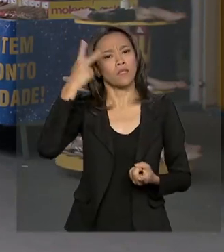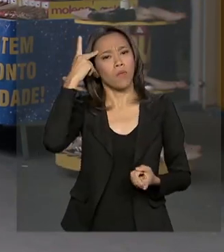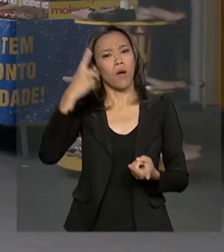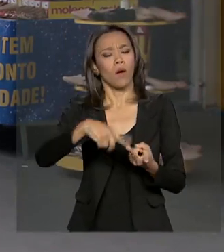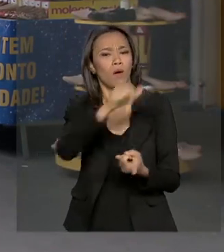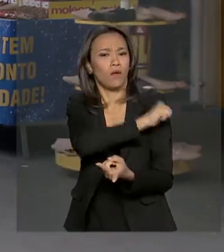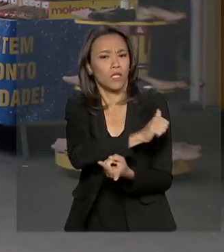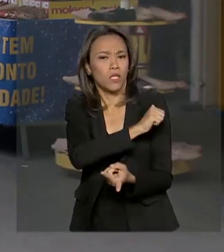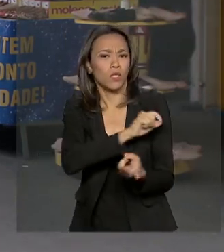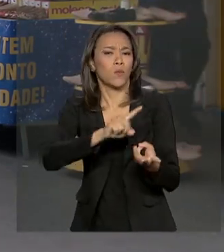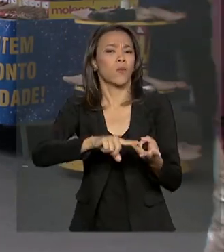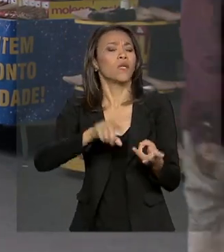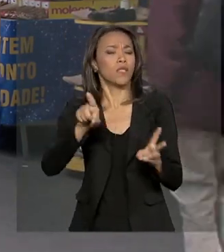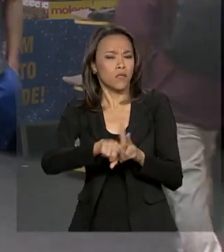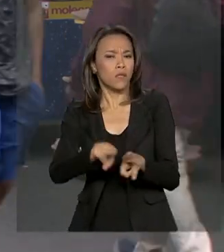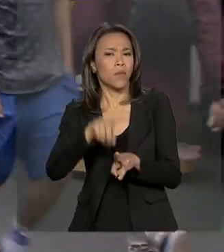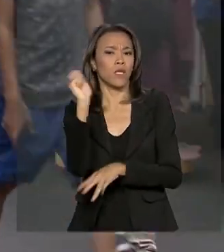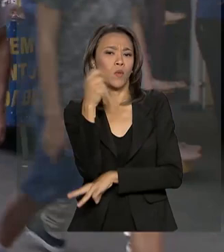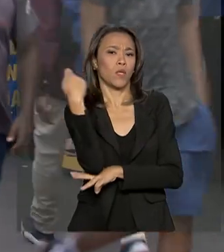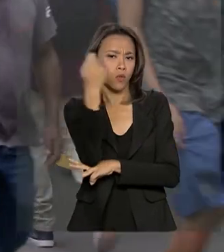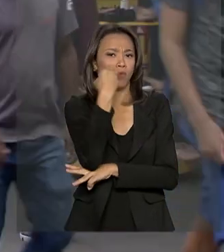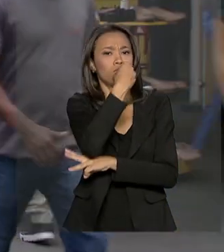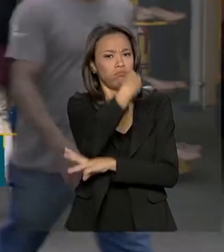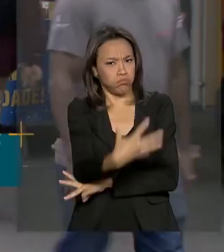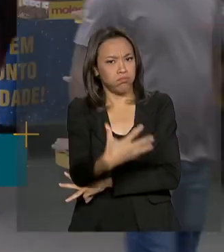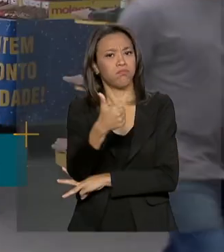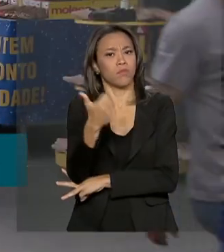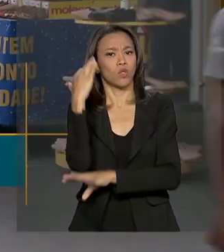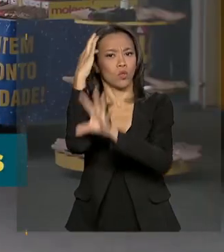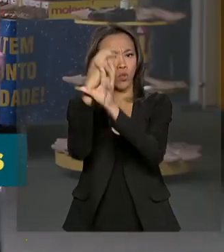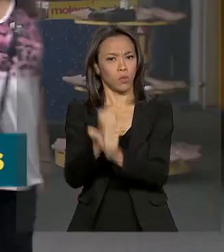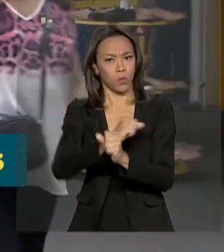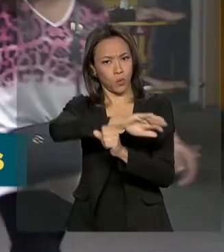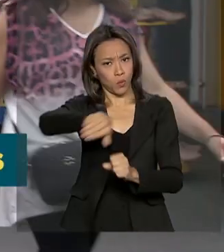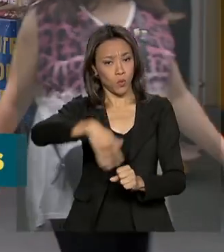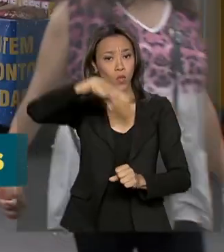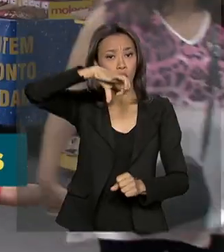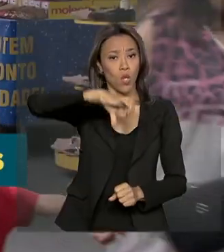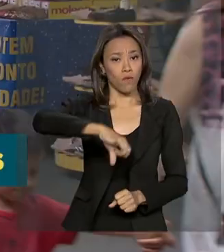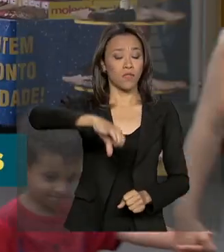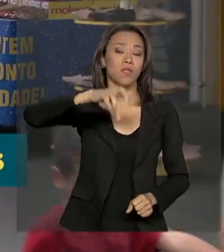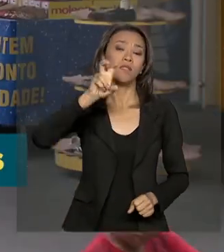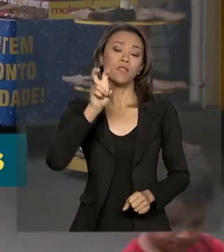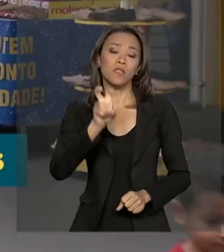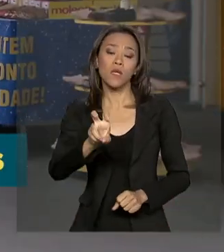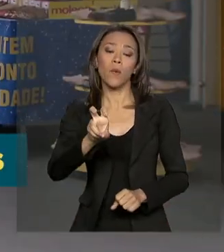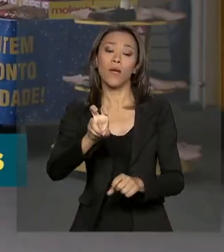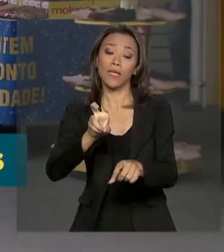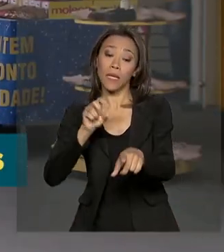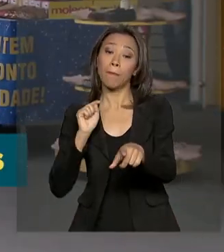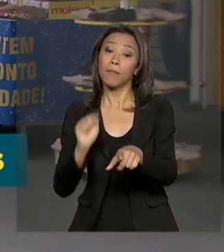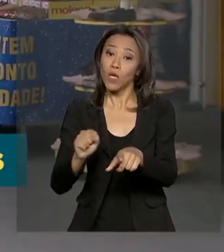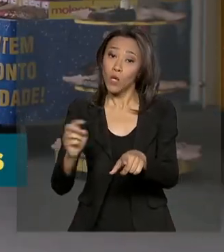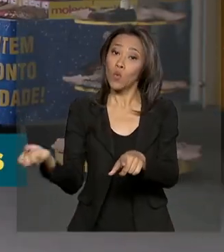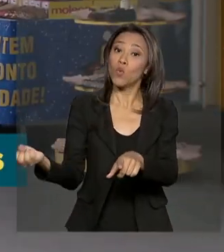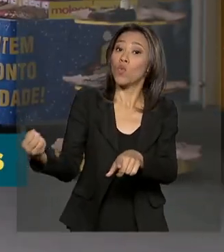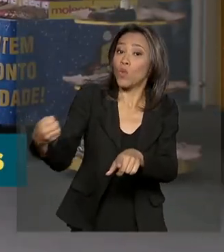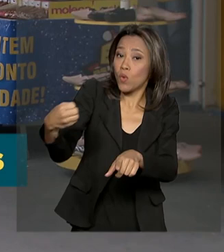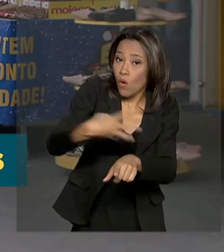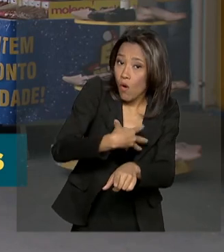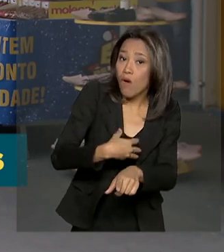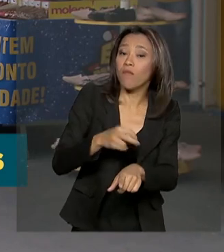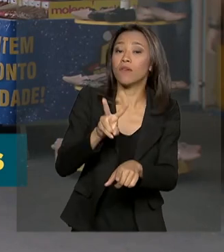e rio grande do sul o acumulado do ano já são quase 950 mil novas vagas de trabalho